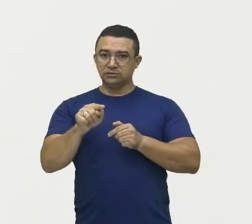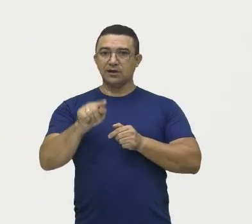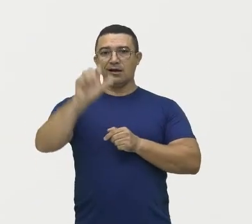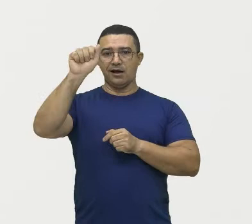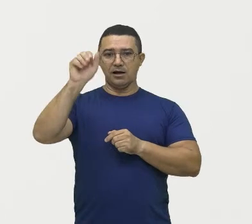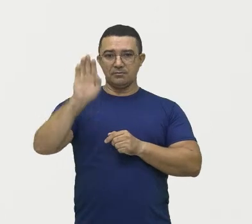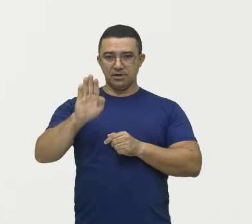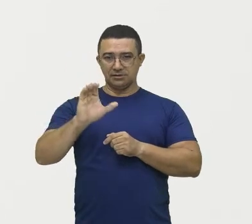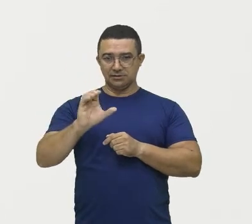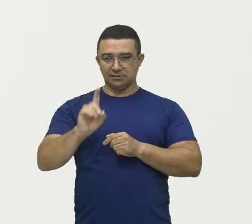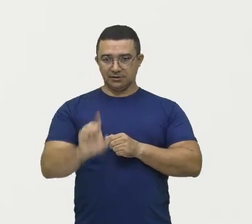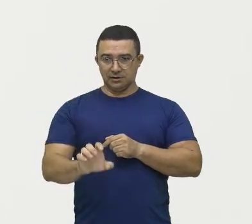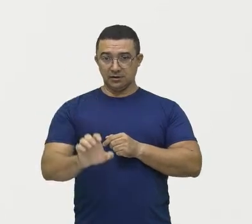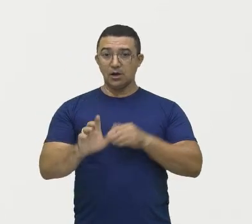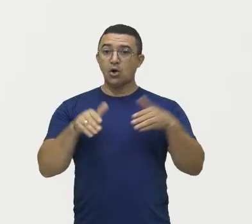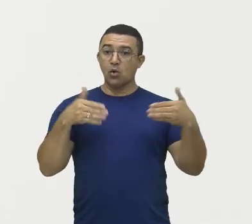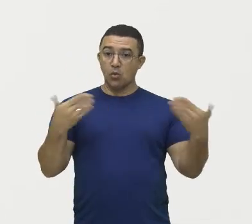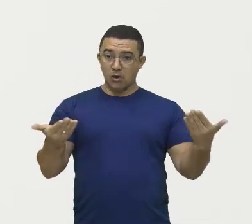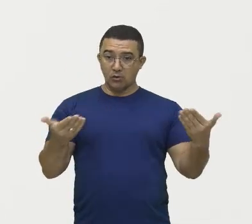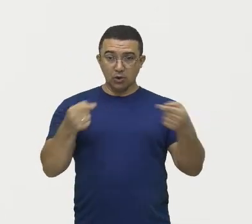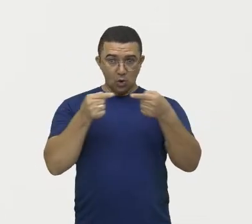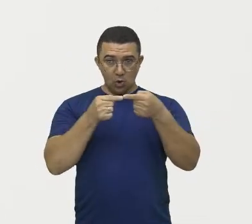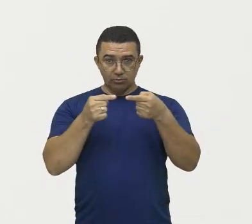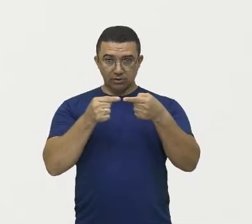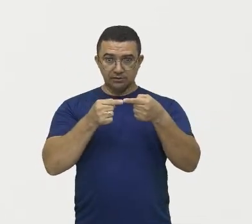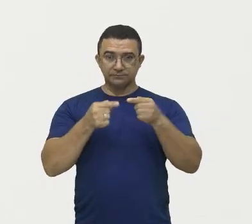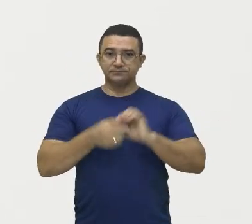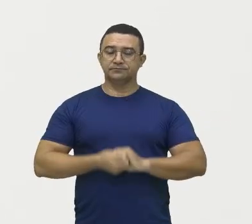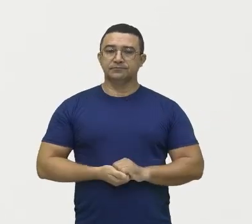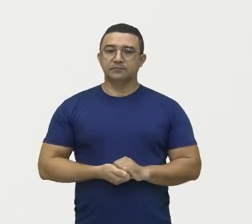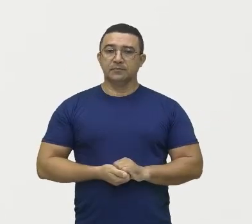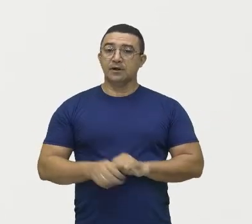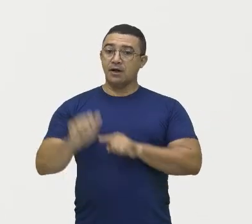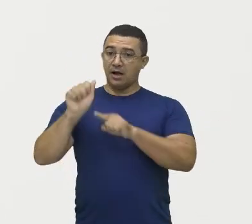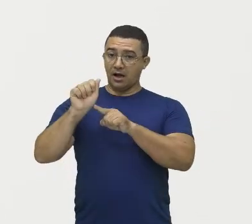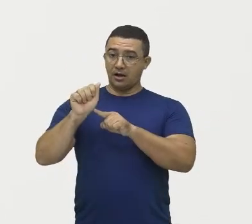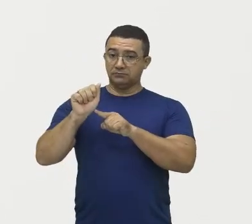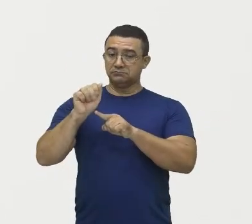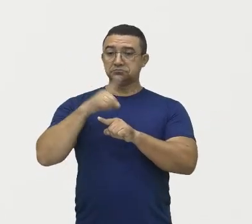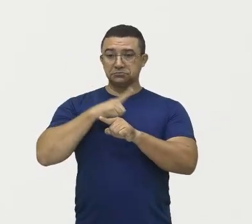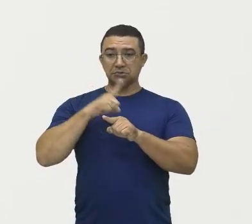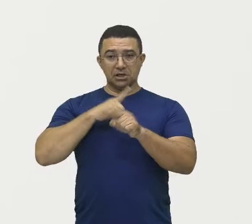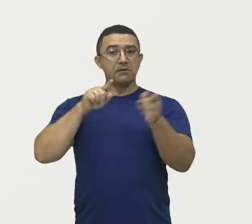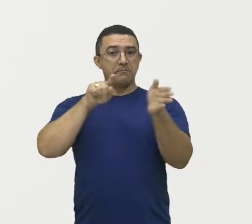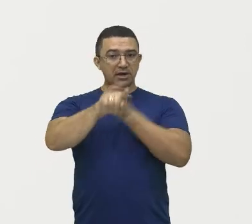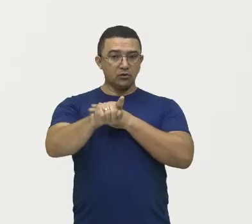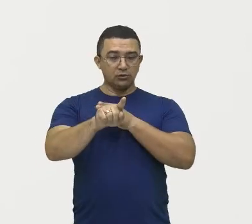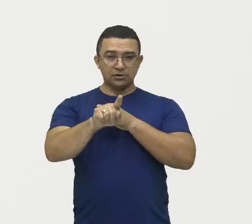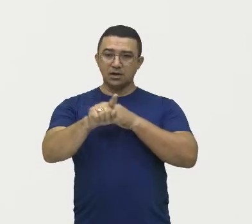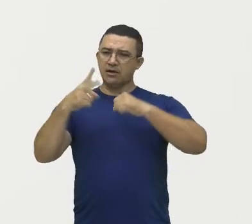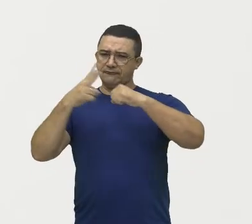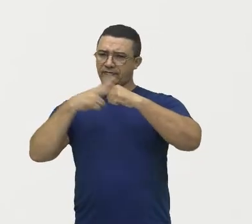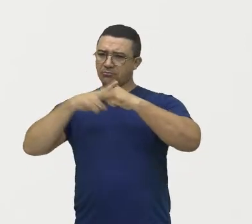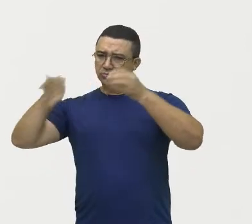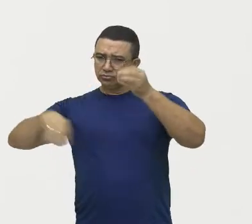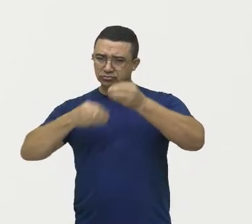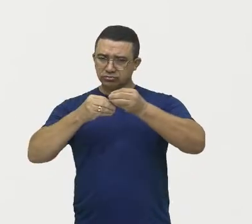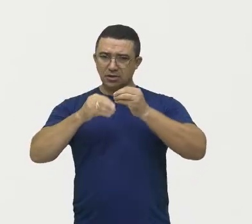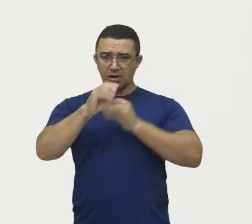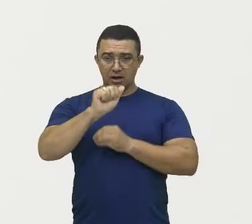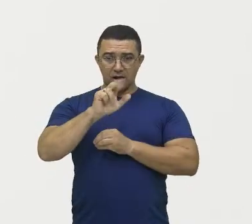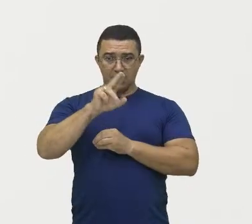E. Vamos ver quais são as possibilidades. Na letra A, nós temos uma pergunta, né? Nós temos um verbo auxiliar aqui, né? E